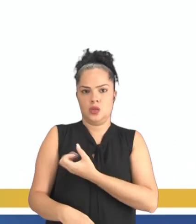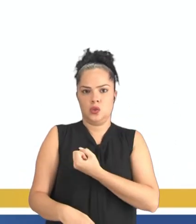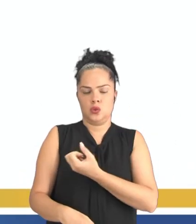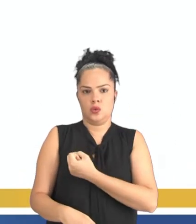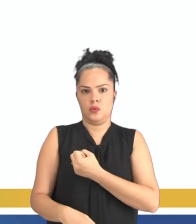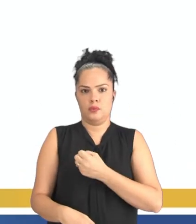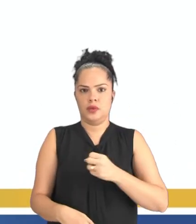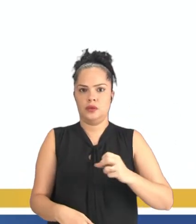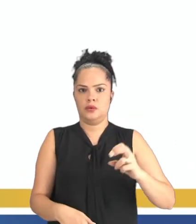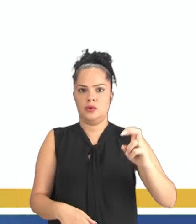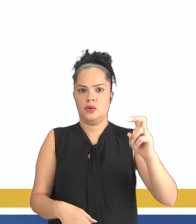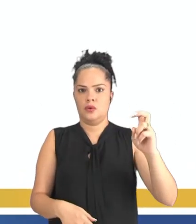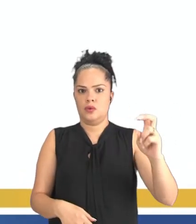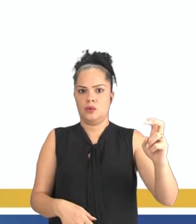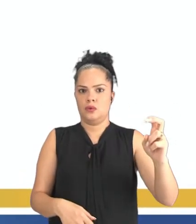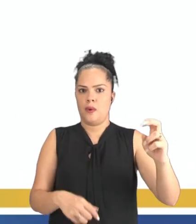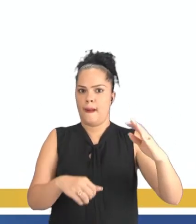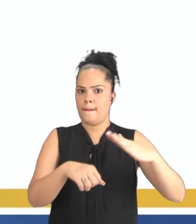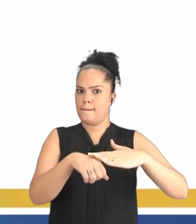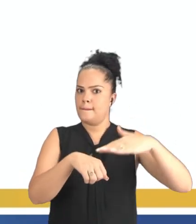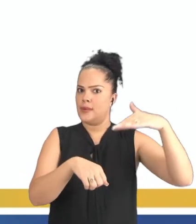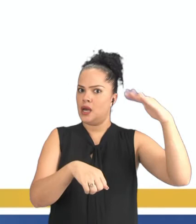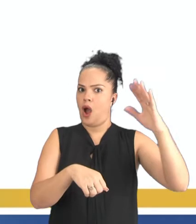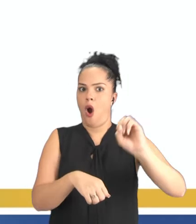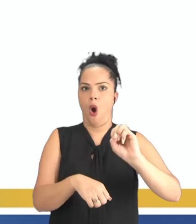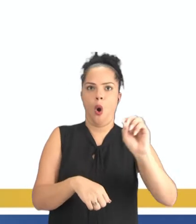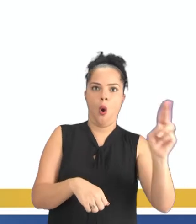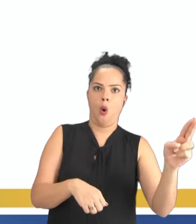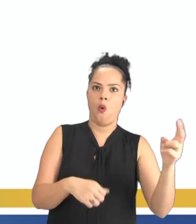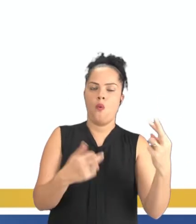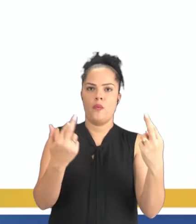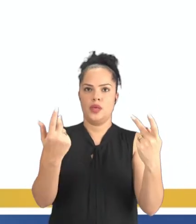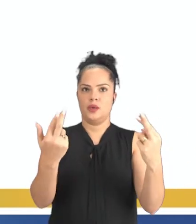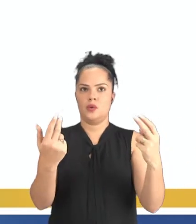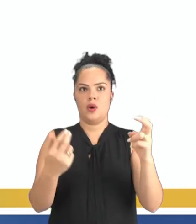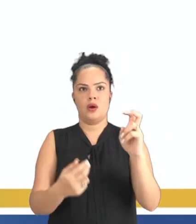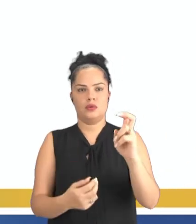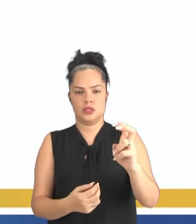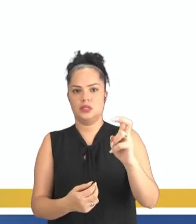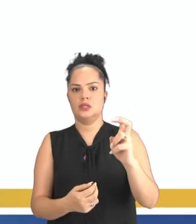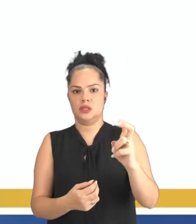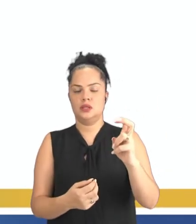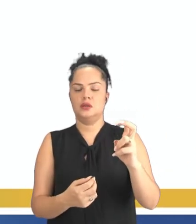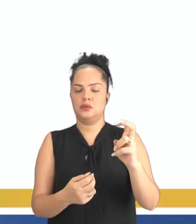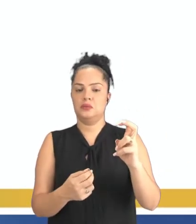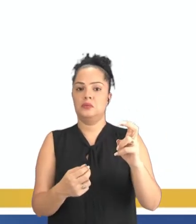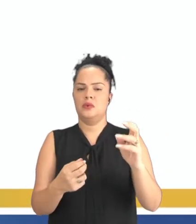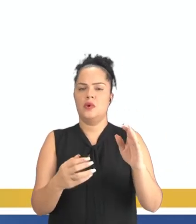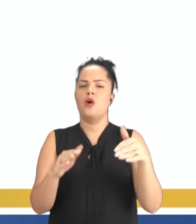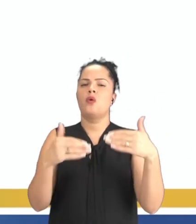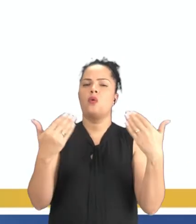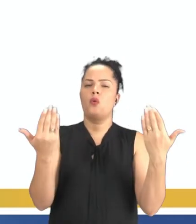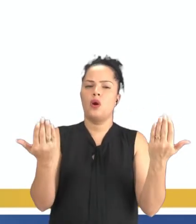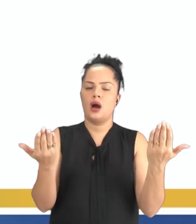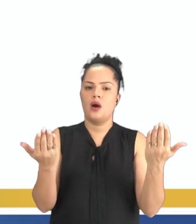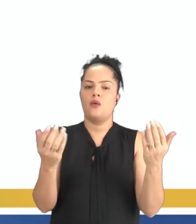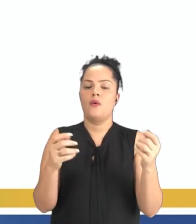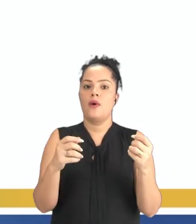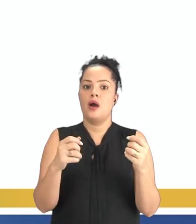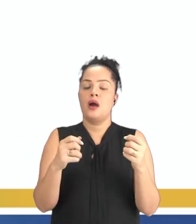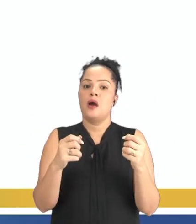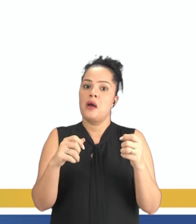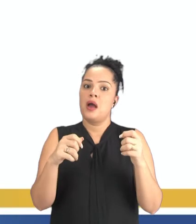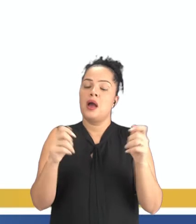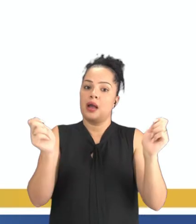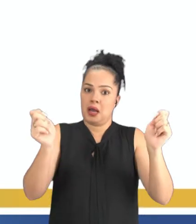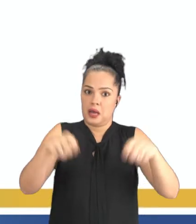5, né? Que possibilidades eu tenho para esse evento? O evento acontecer um número maior ou igual a 5? É um evento de acontecer 5